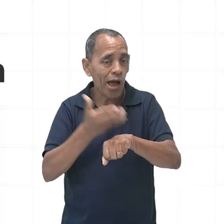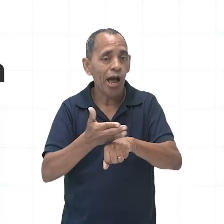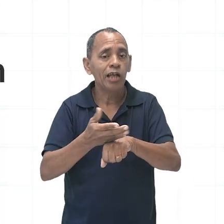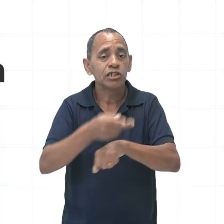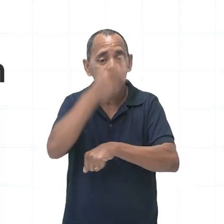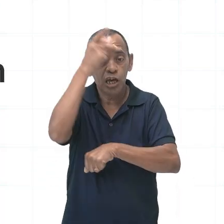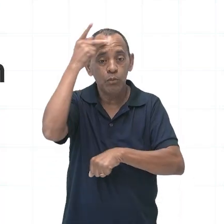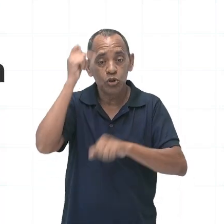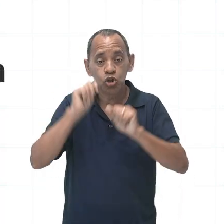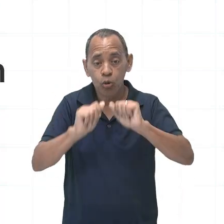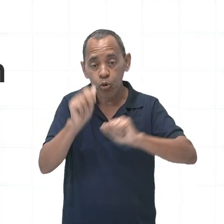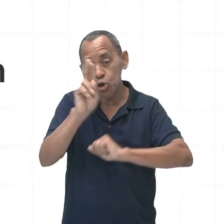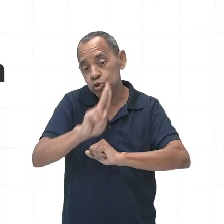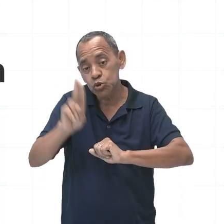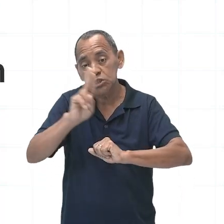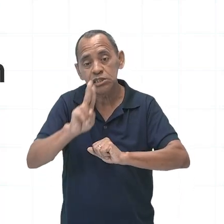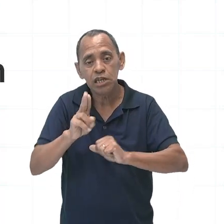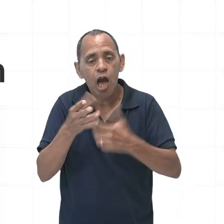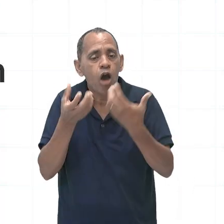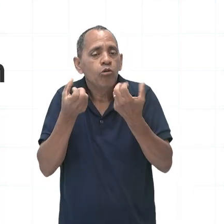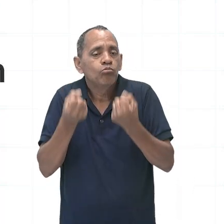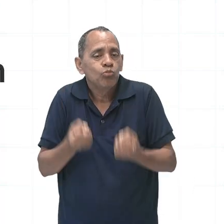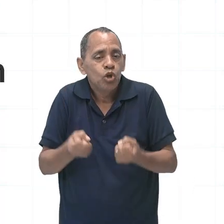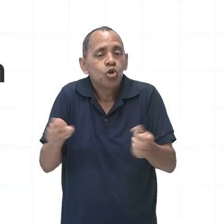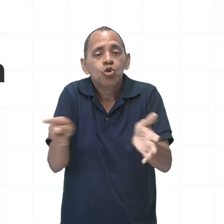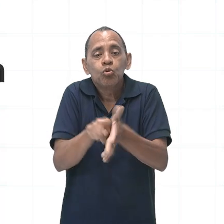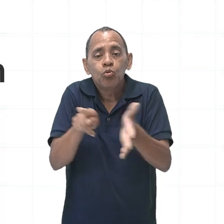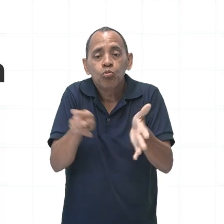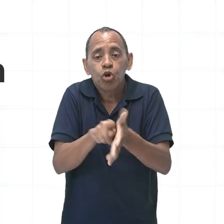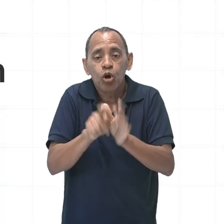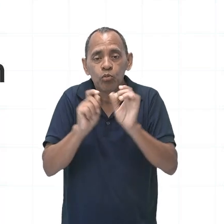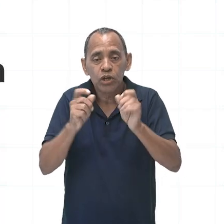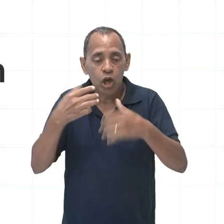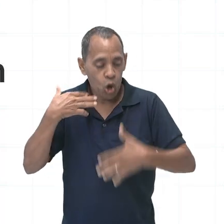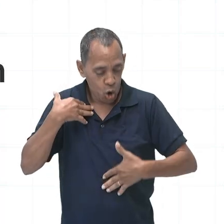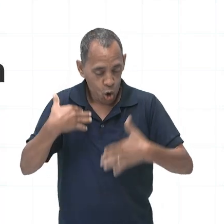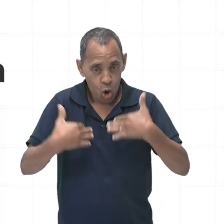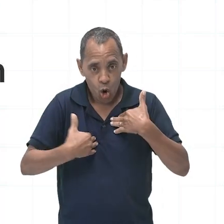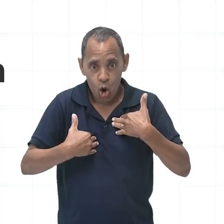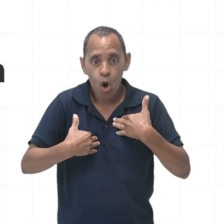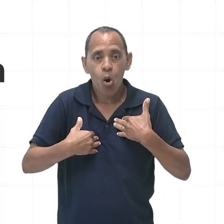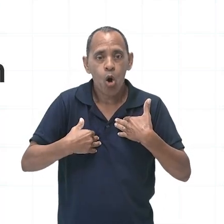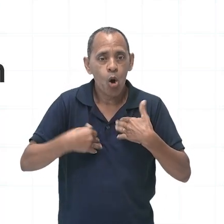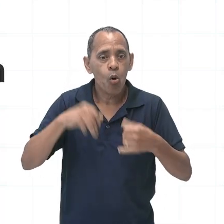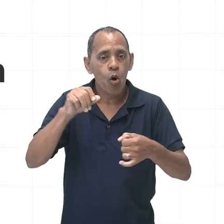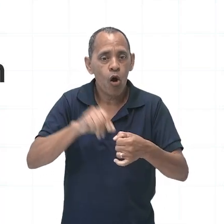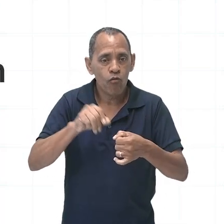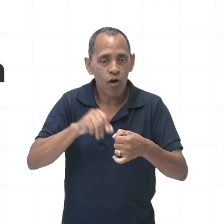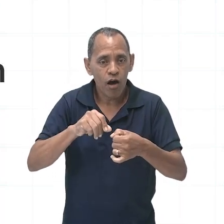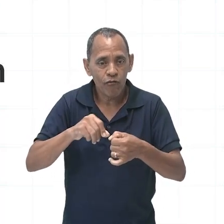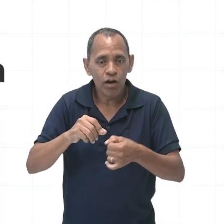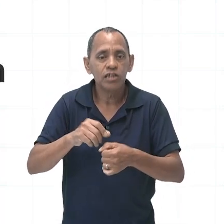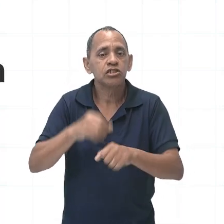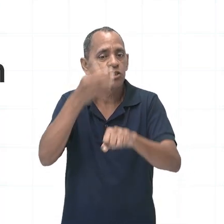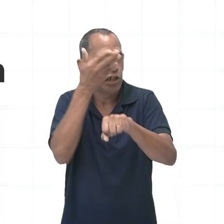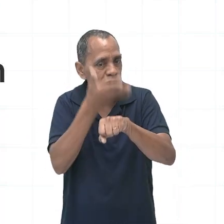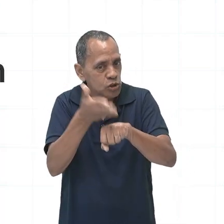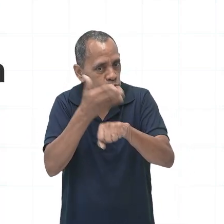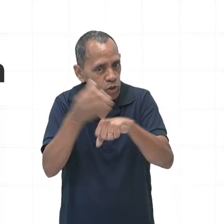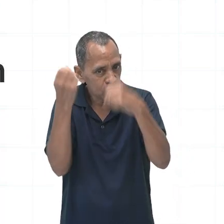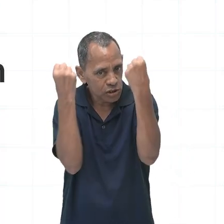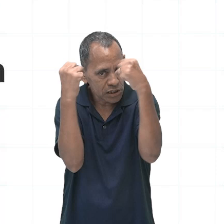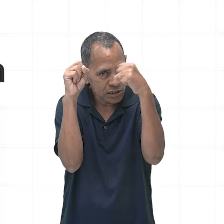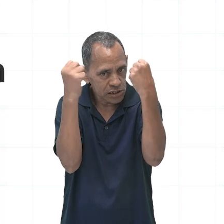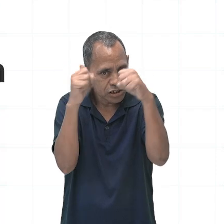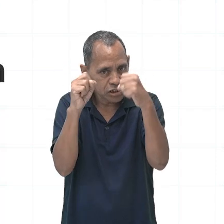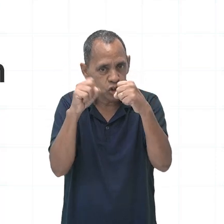você utiliza apenas o peso do seu próprio corpo para fazer ali, né, os exercícios,